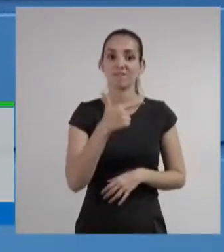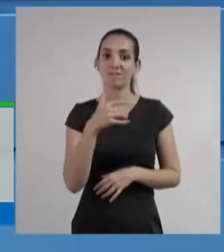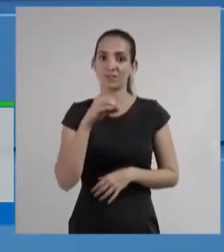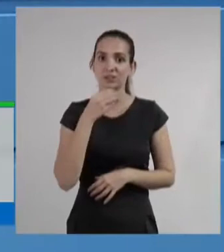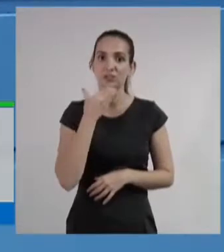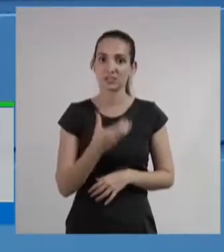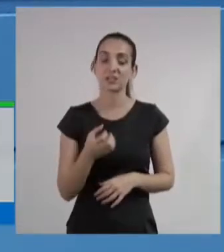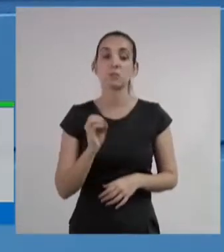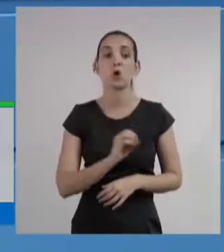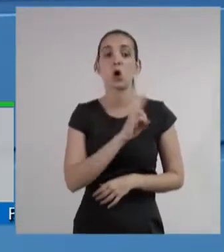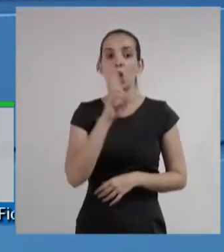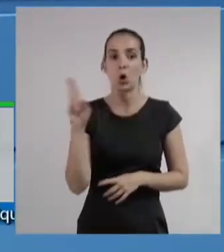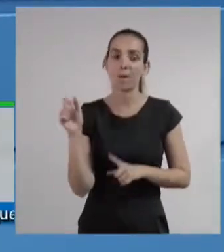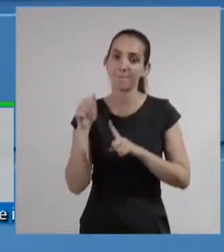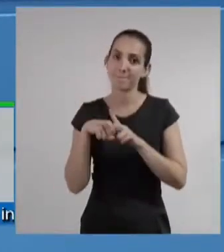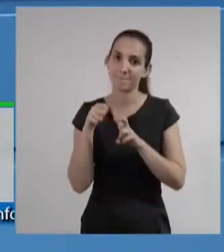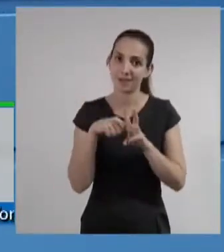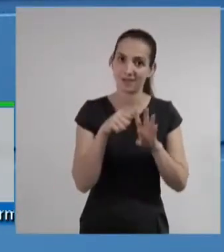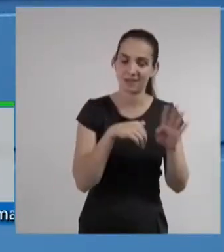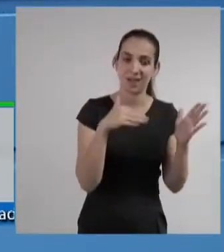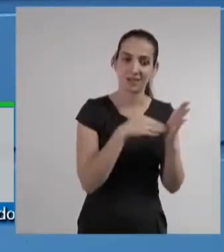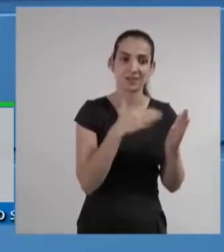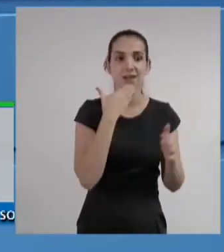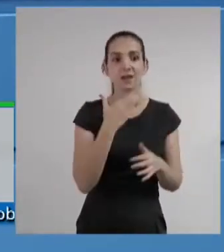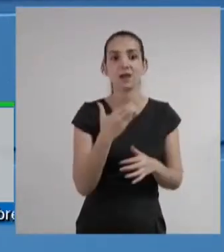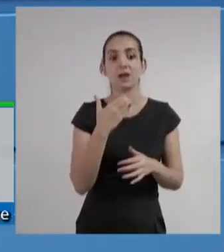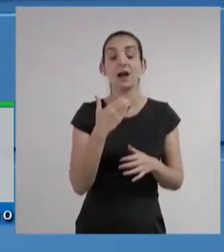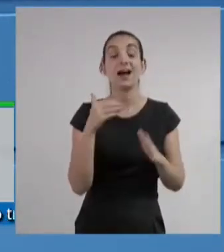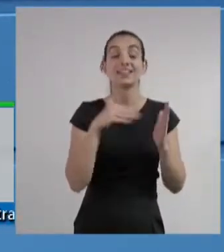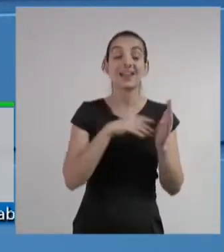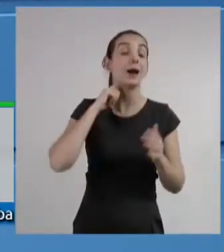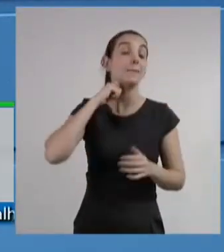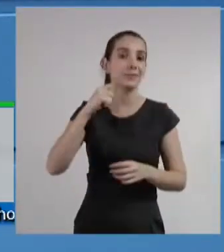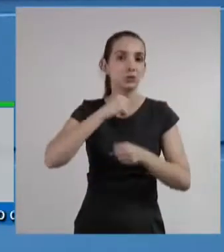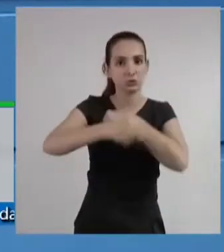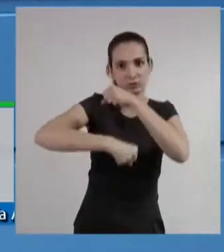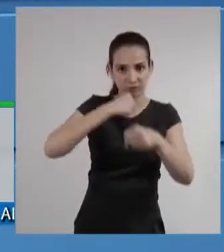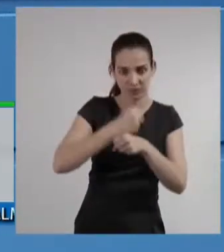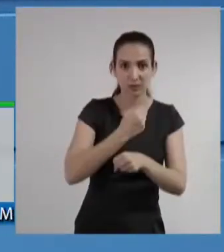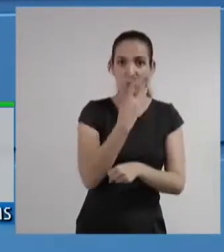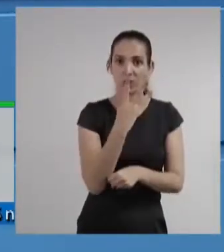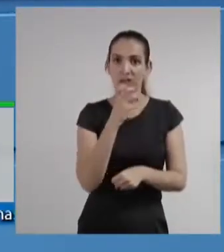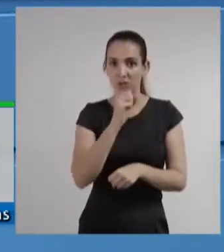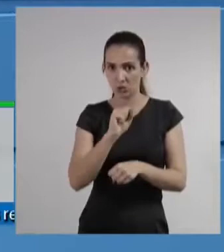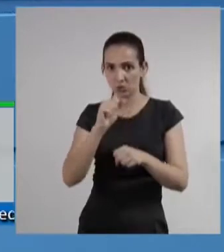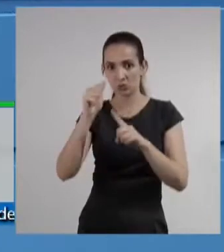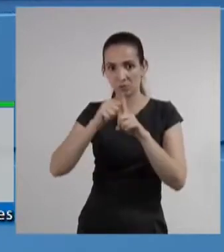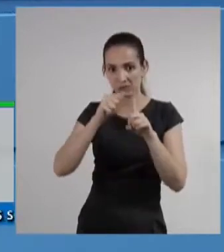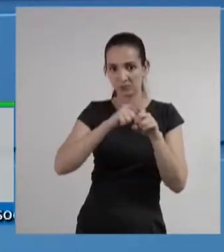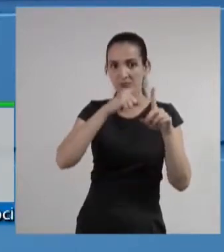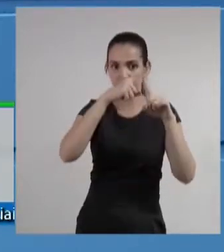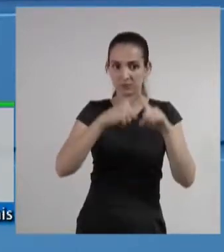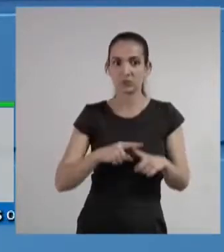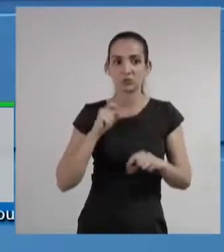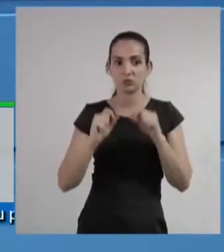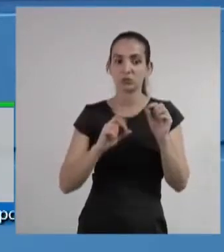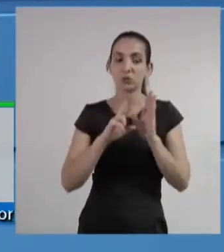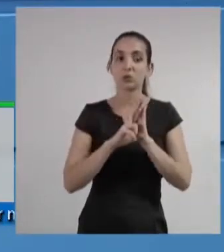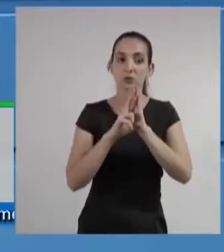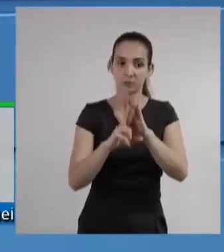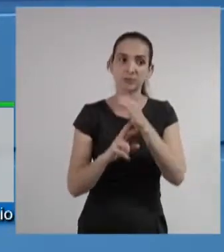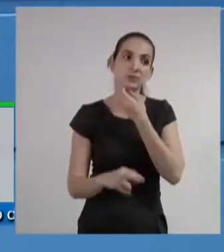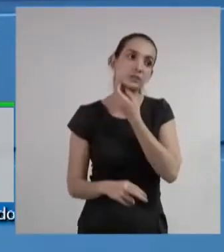ou parcelar até abril do ano que vem em até 48 parcelas. Conversando com o representante